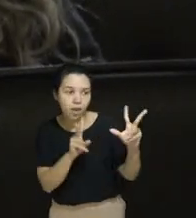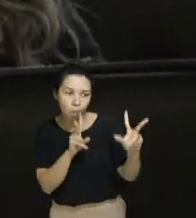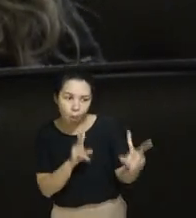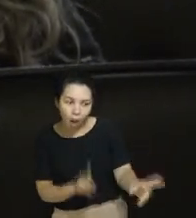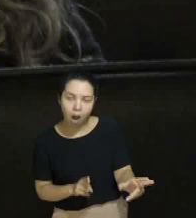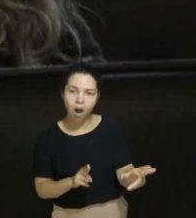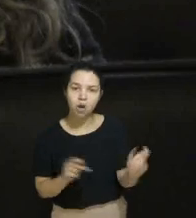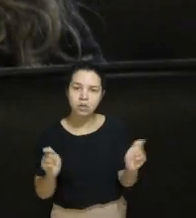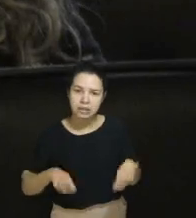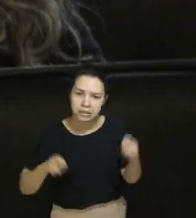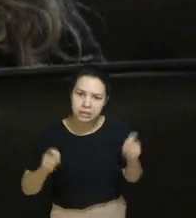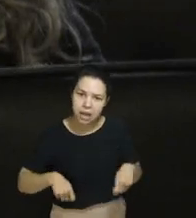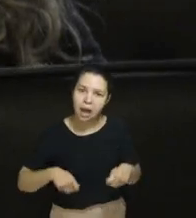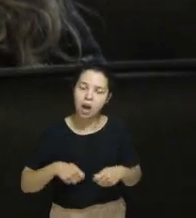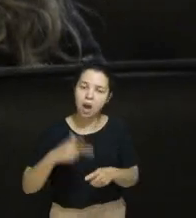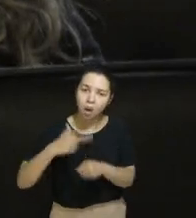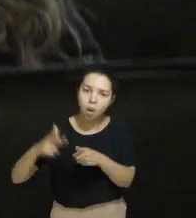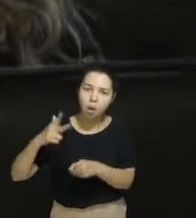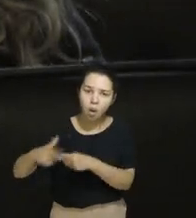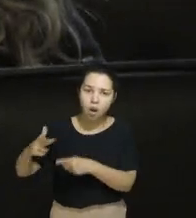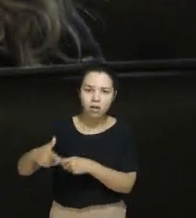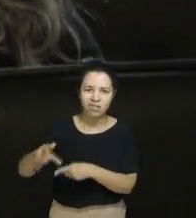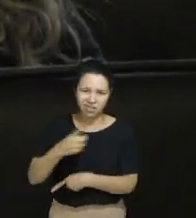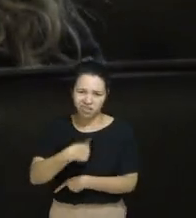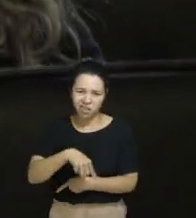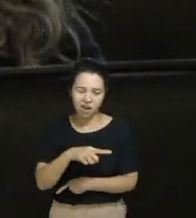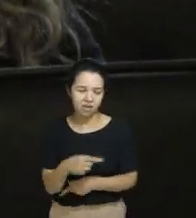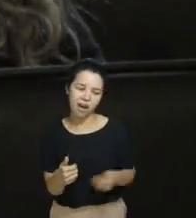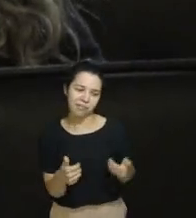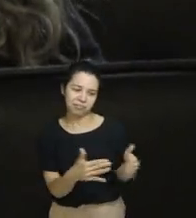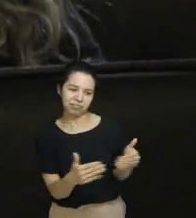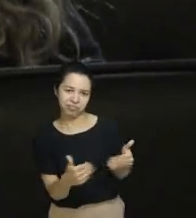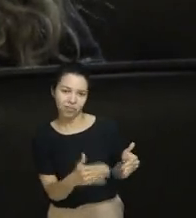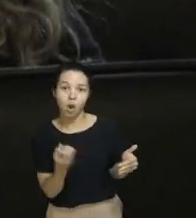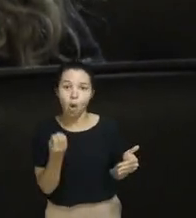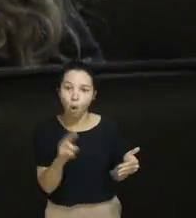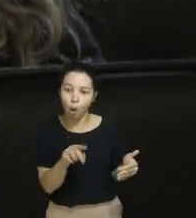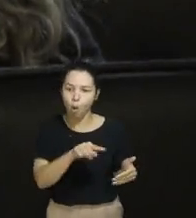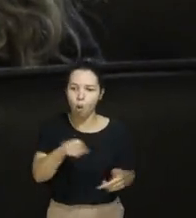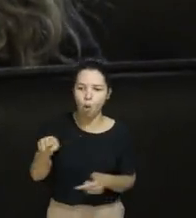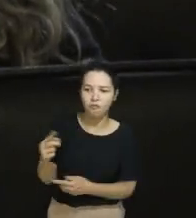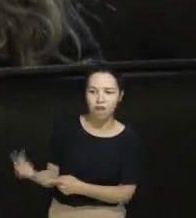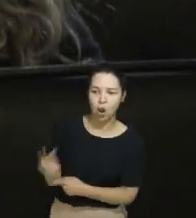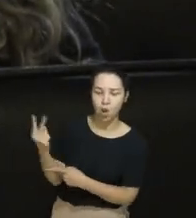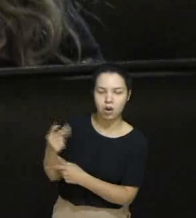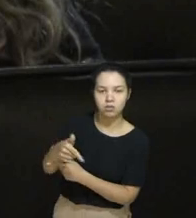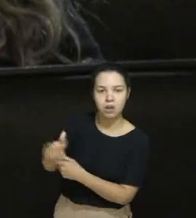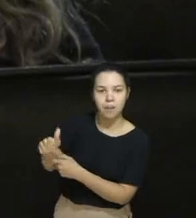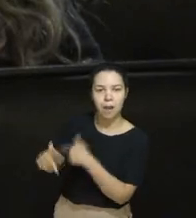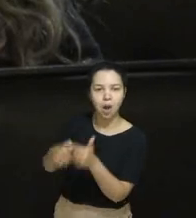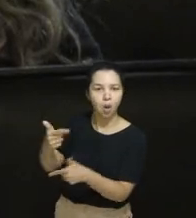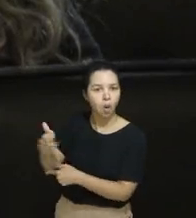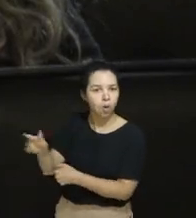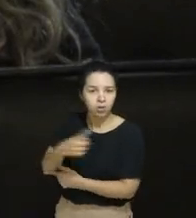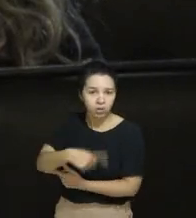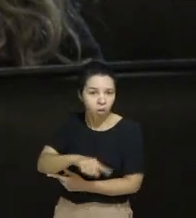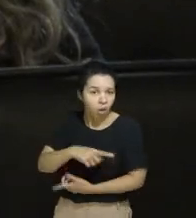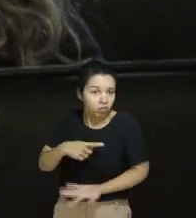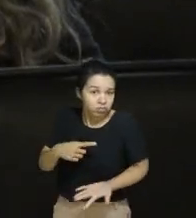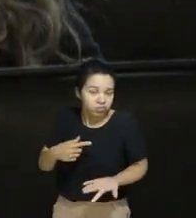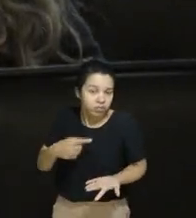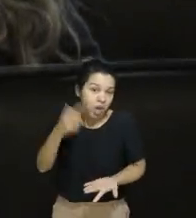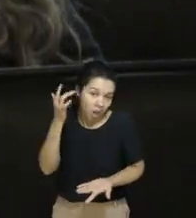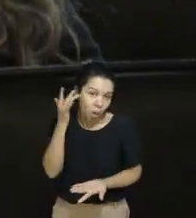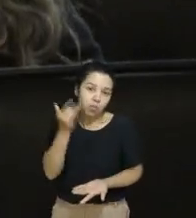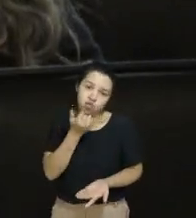Enquanto a gente ficar diminuindo ou supervalorizando o trabalho do outro, a gente